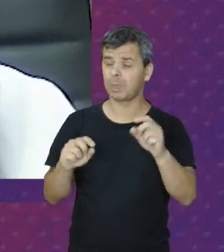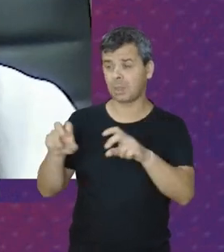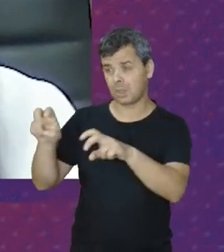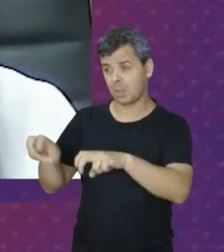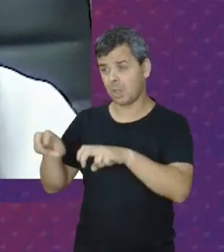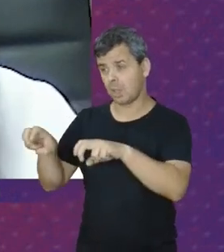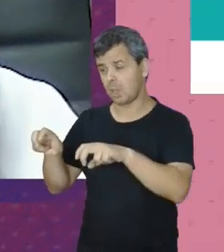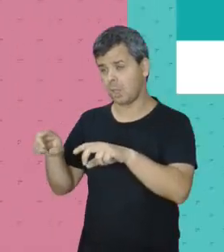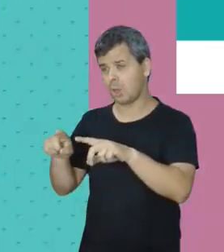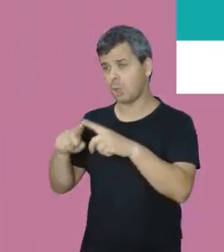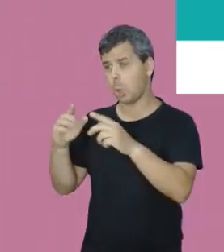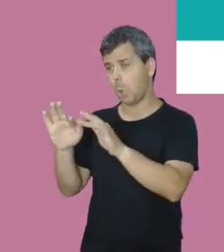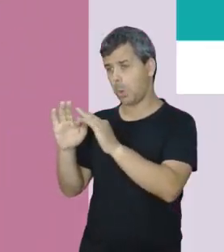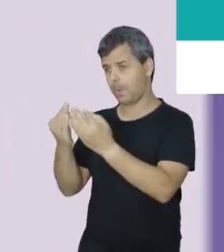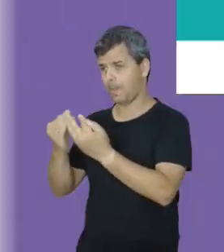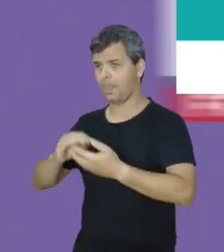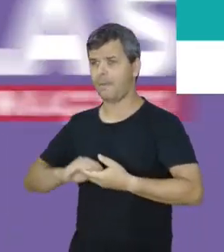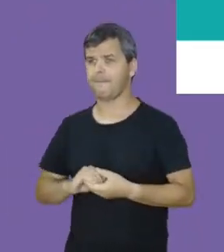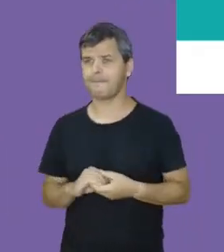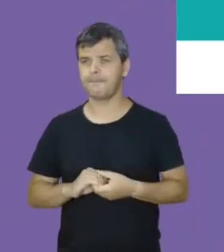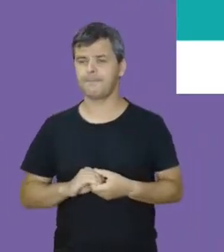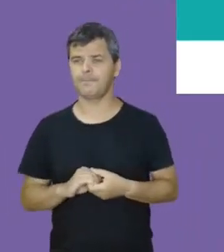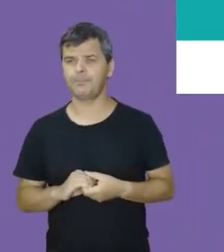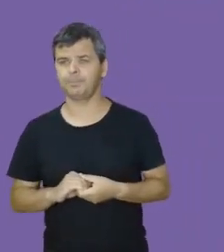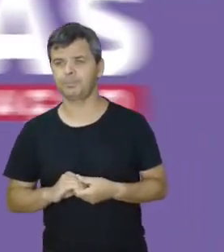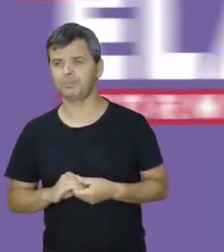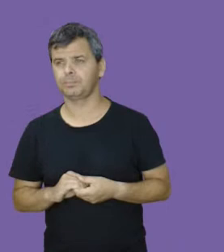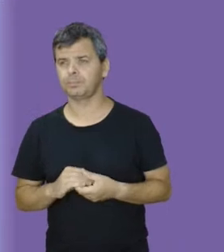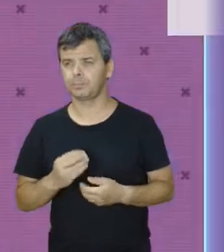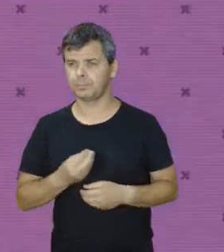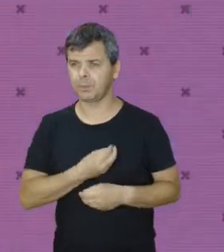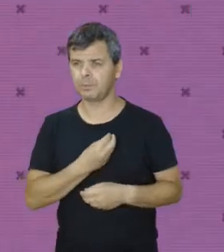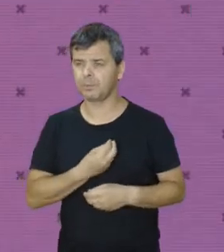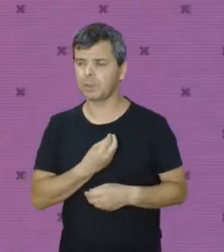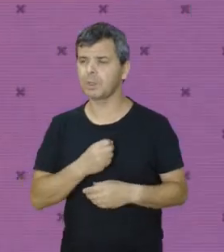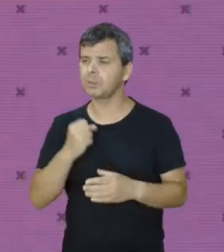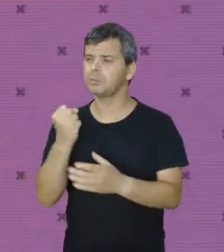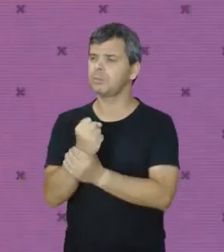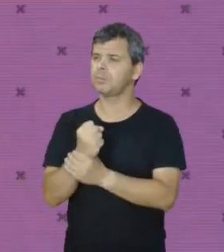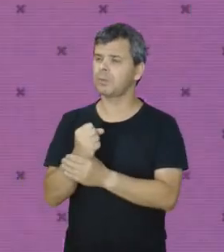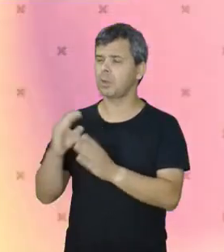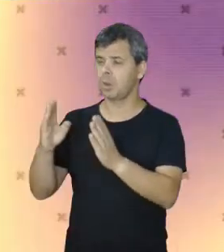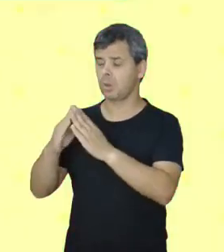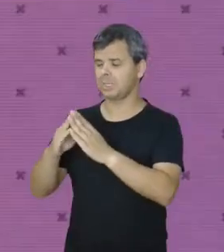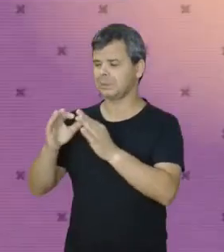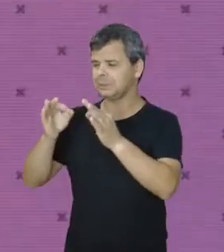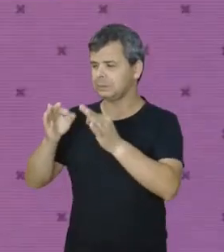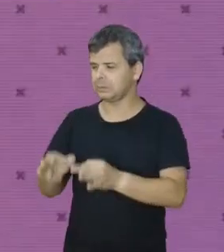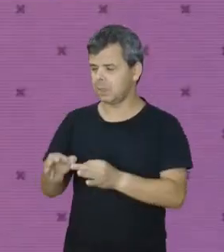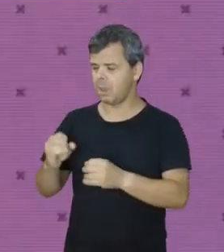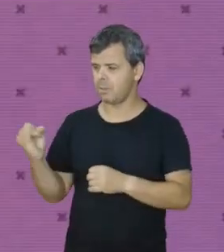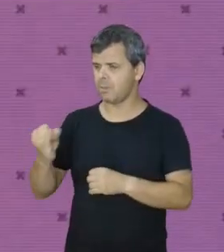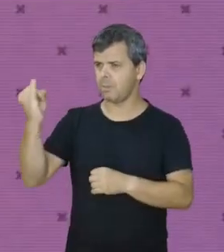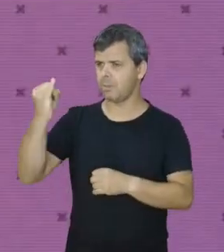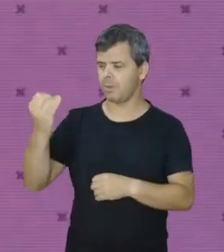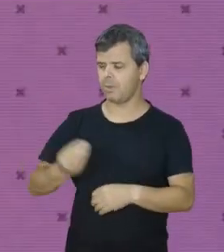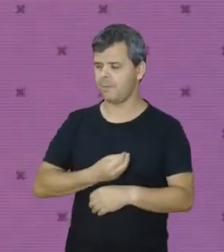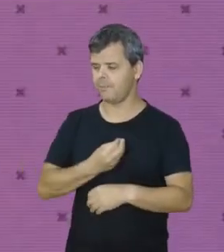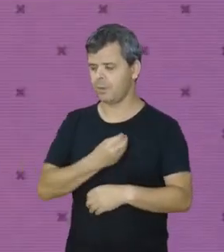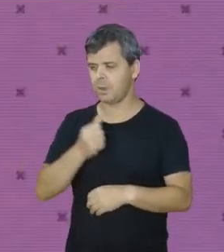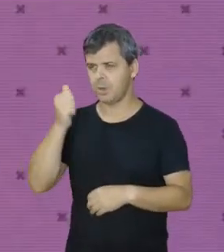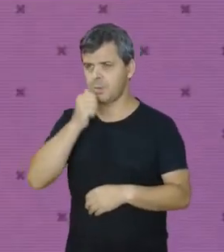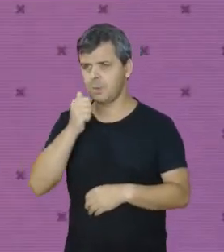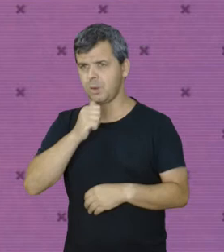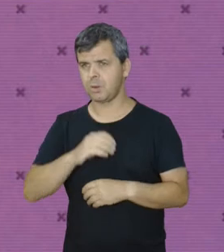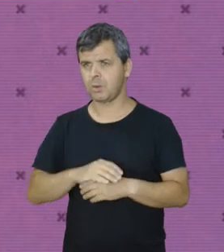agricultura, dentre elas, a agricultura familiar. Viver com segurança e em uma casa adequada é fundamental para a vida das